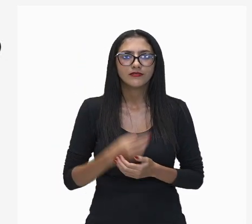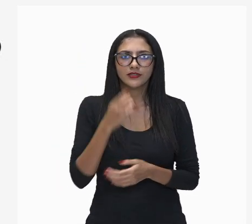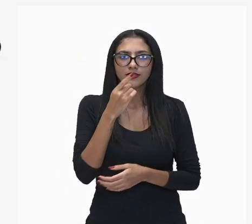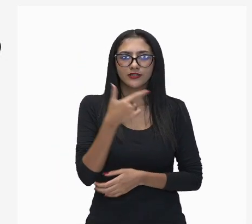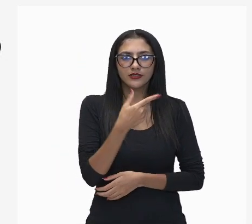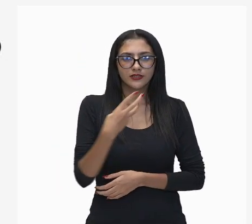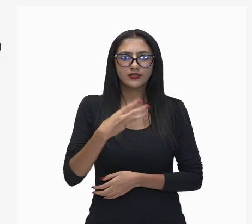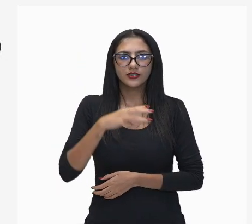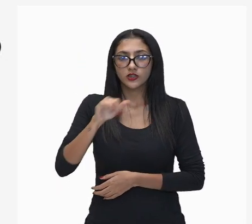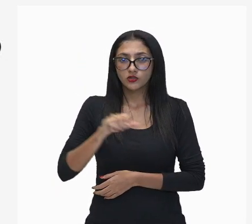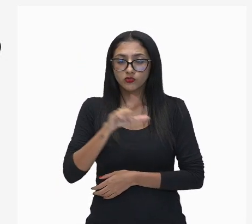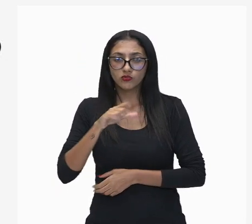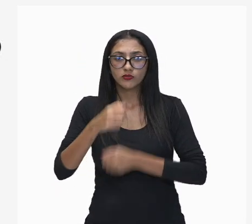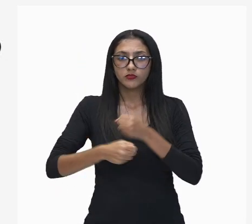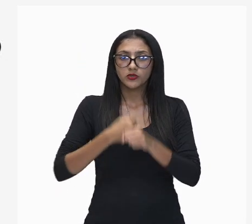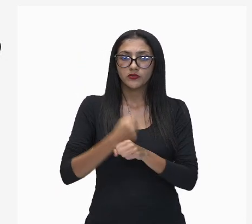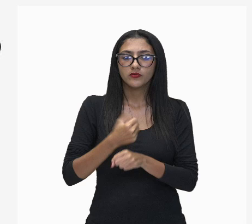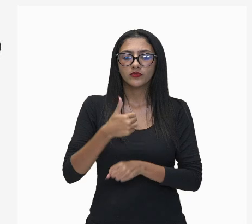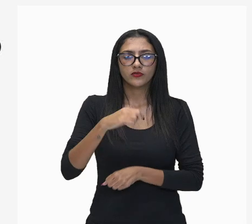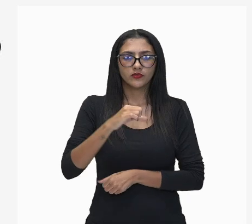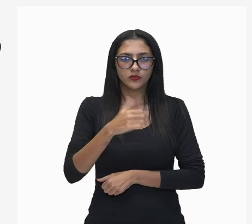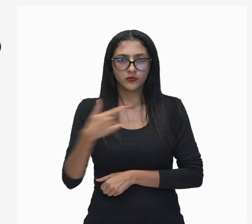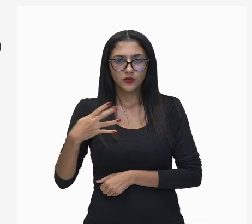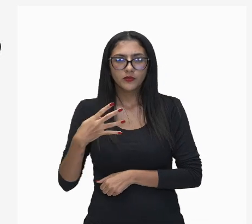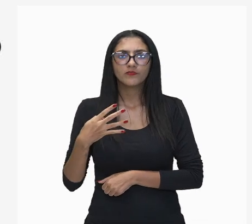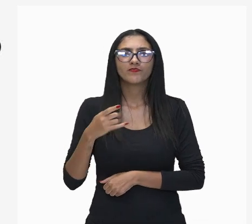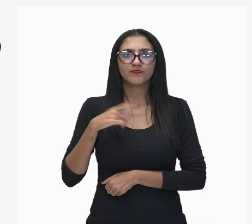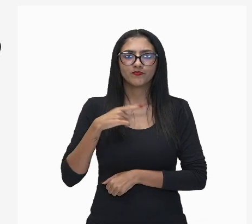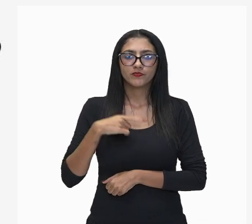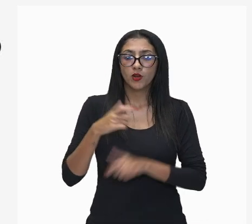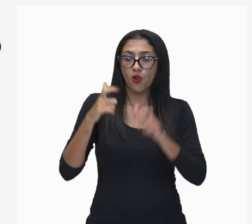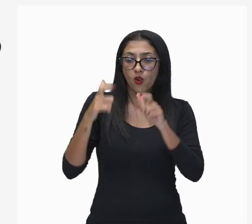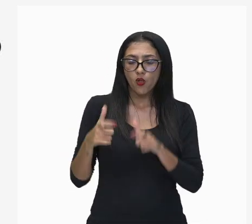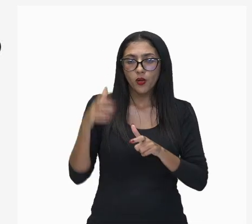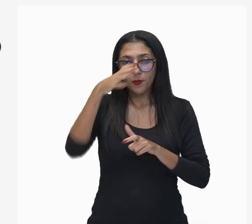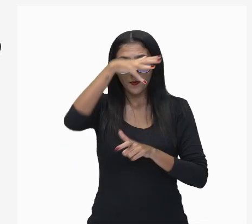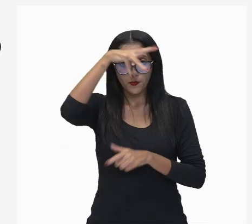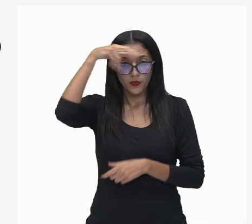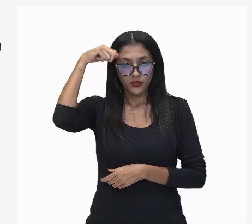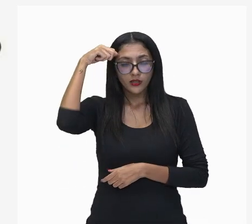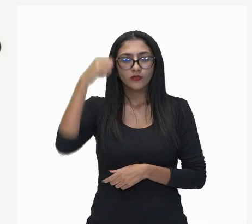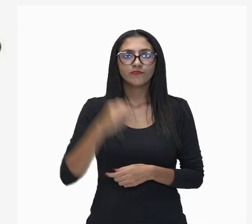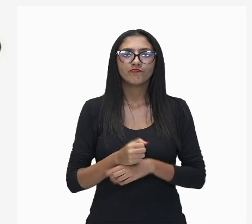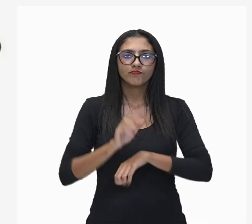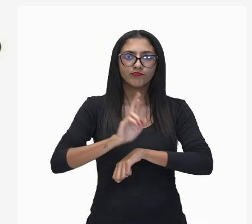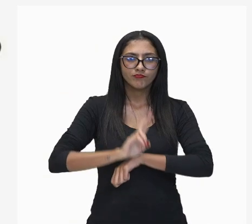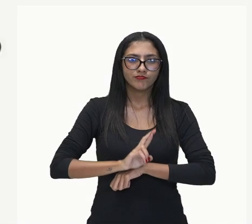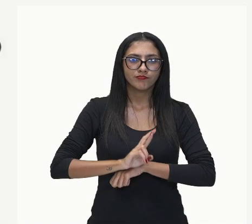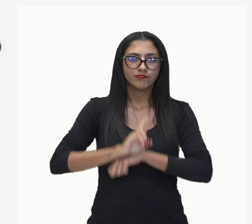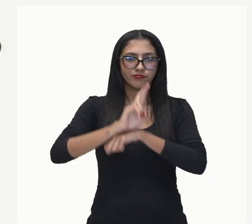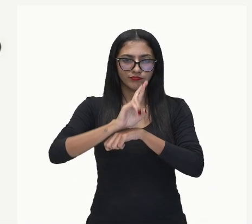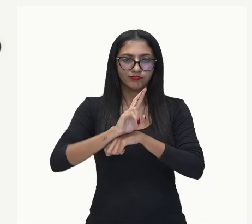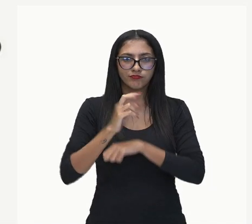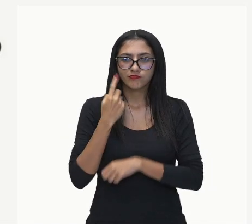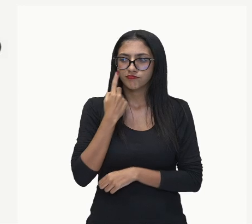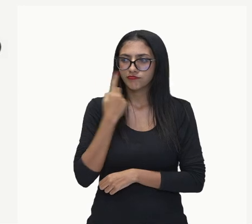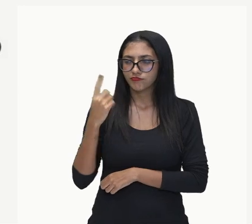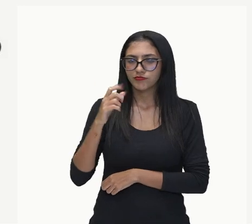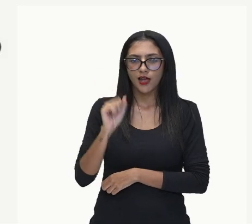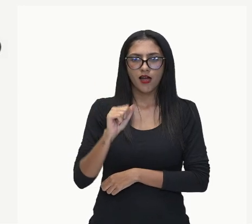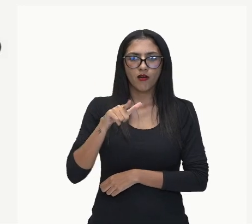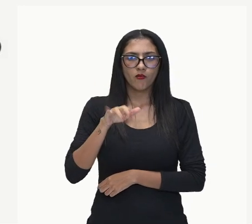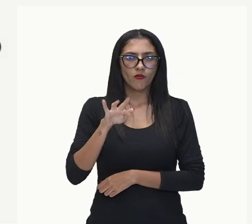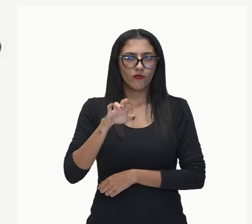uma revolta na guarnição de Manaus, liderada pelo tenente Alfredo Augusto